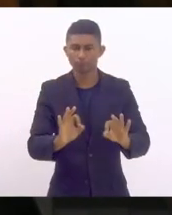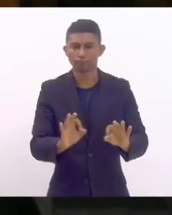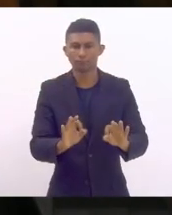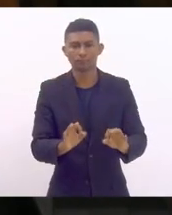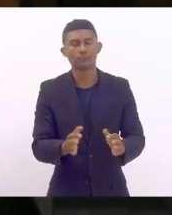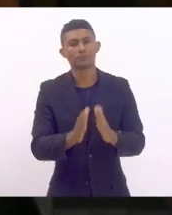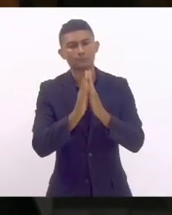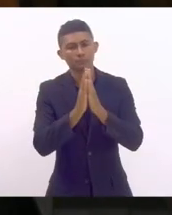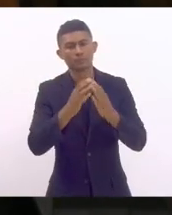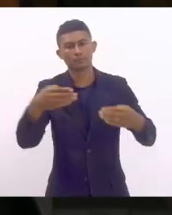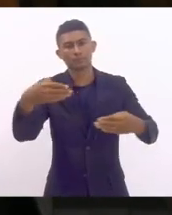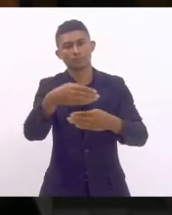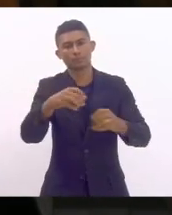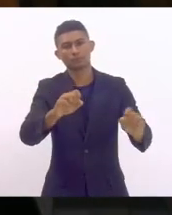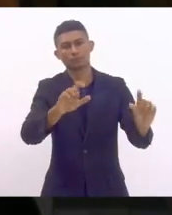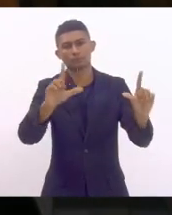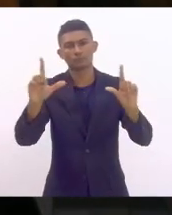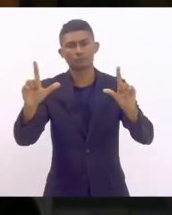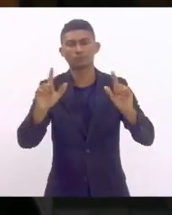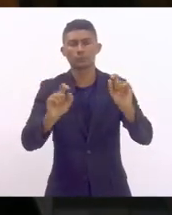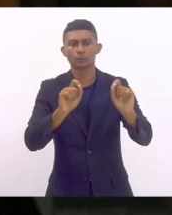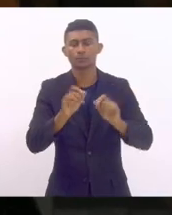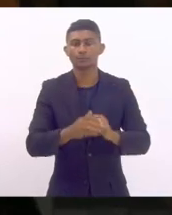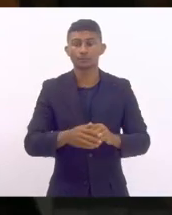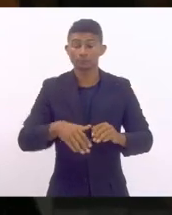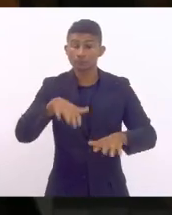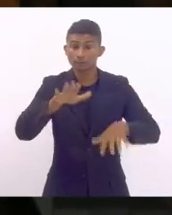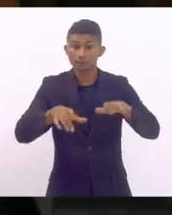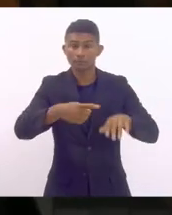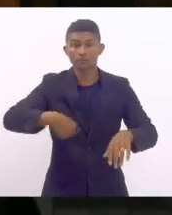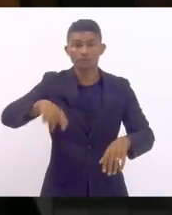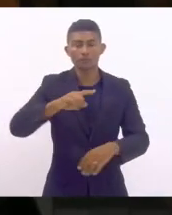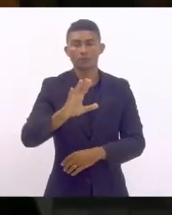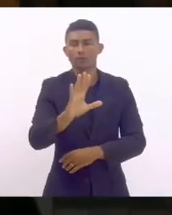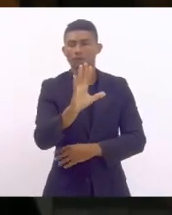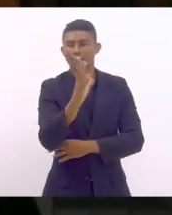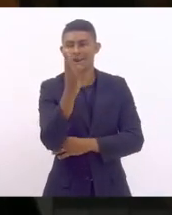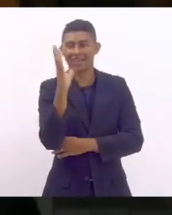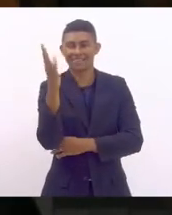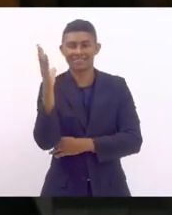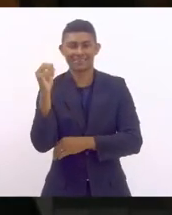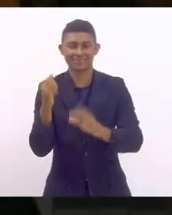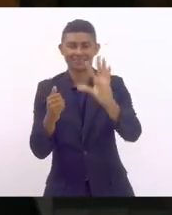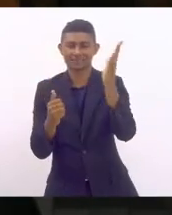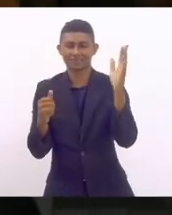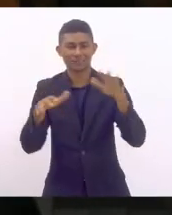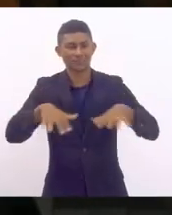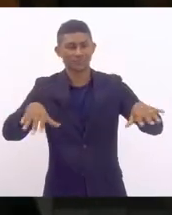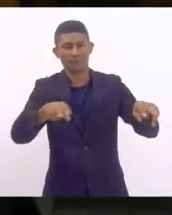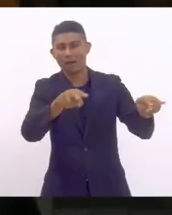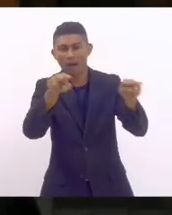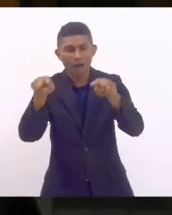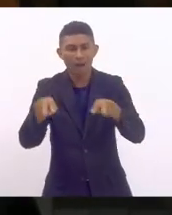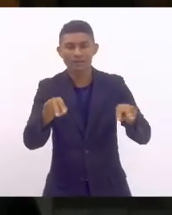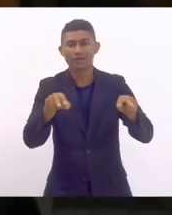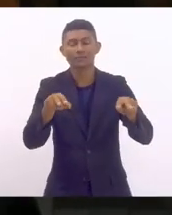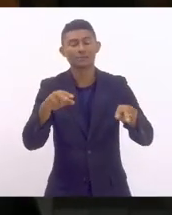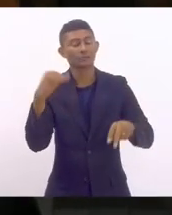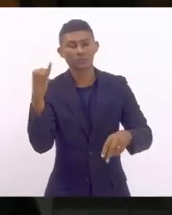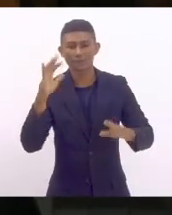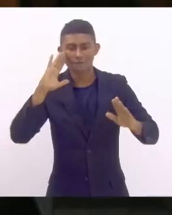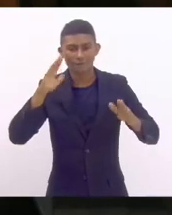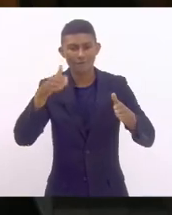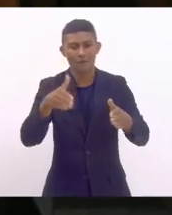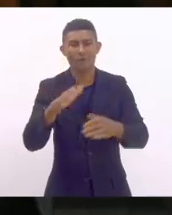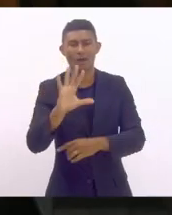Fernanda aqui eu estou pegando as vezes a gente olha a floresta Mas é bom a gente olha a árvore então eu vou mostrar aqui o Instituto Federal Fluminense